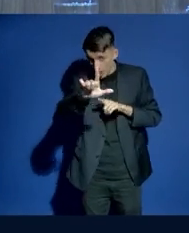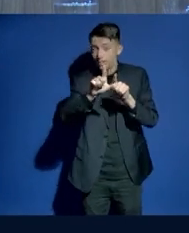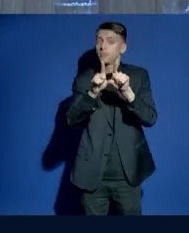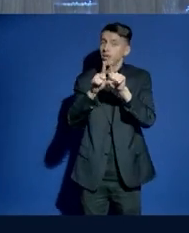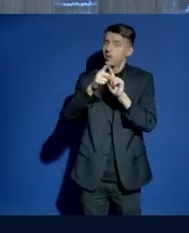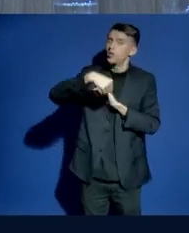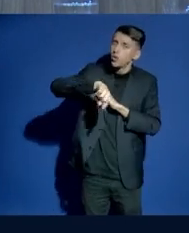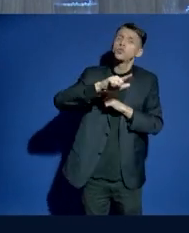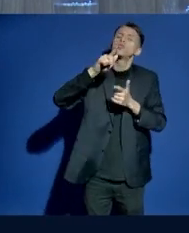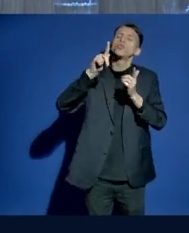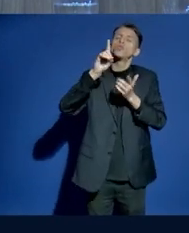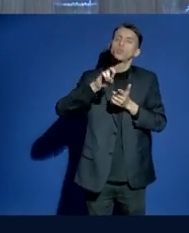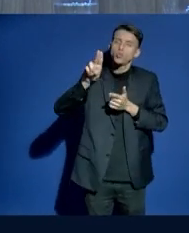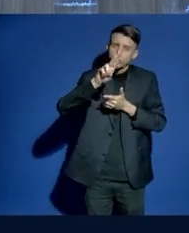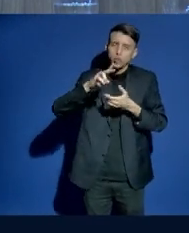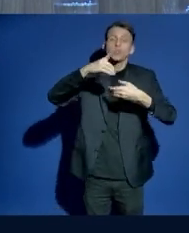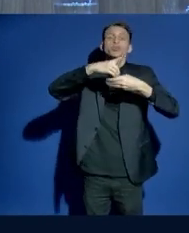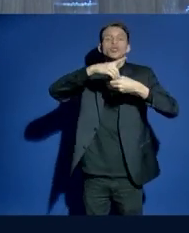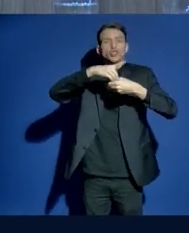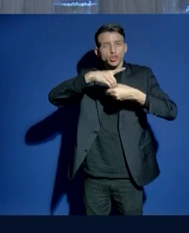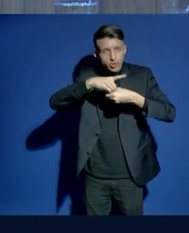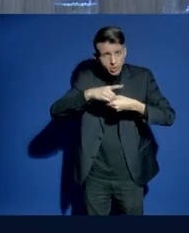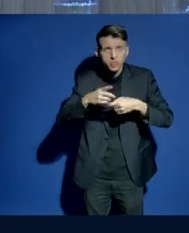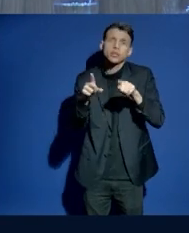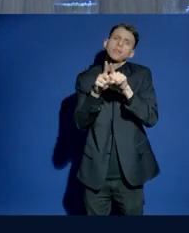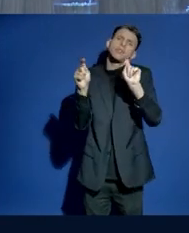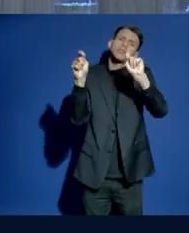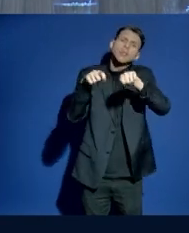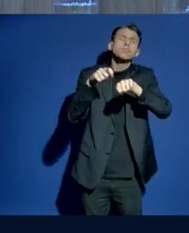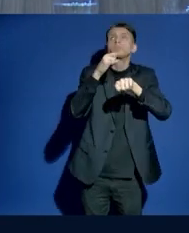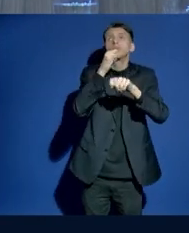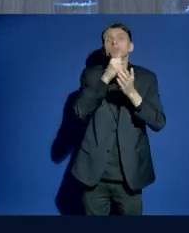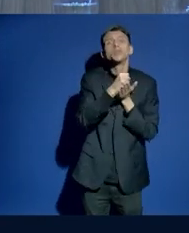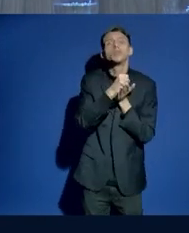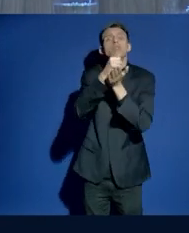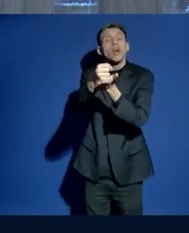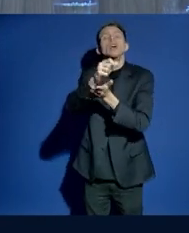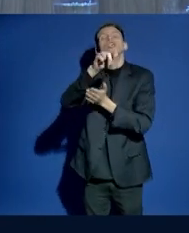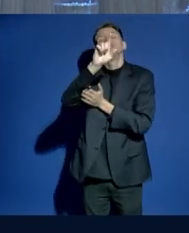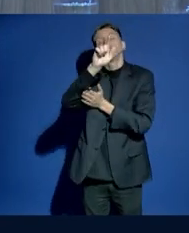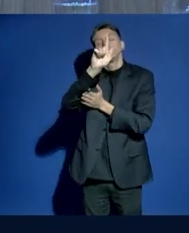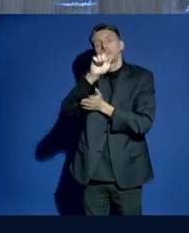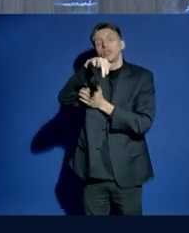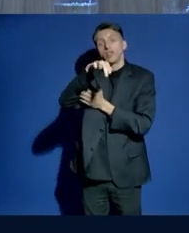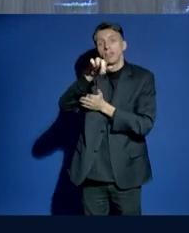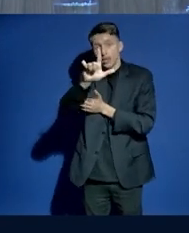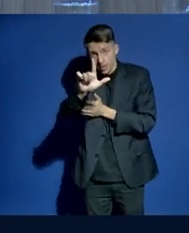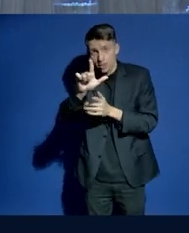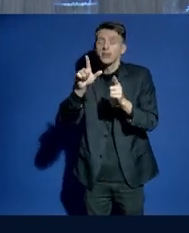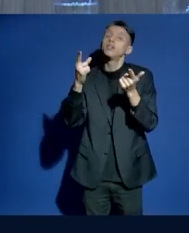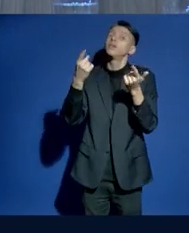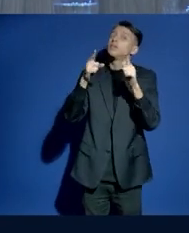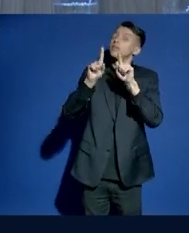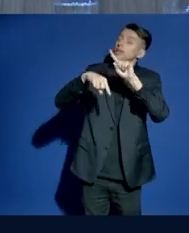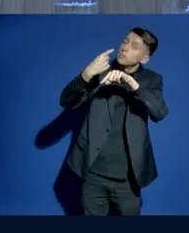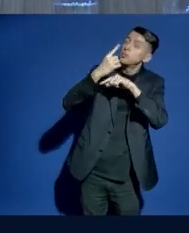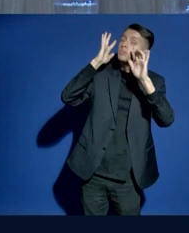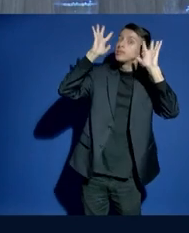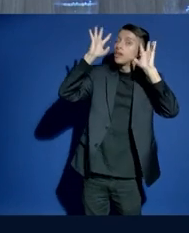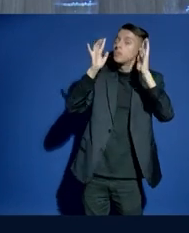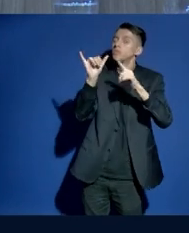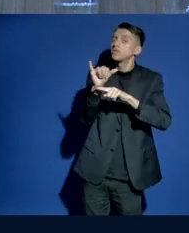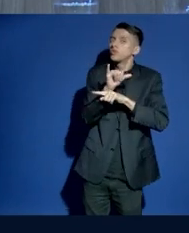o campo para as frentes de colheita por exemplo poderia levar o gnl e depois eu vou ter que vender